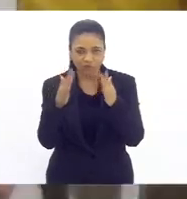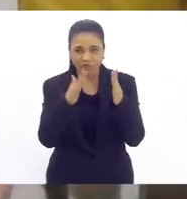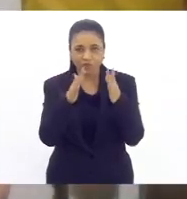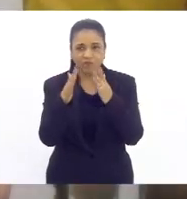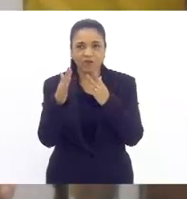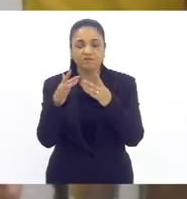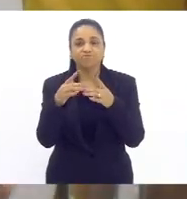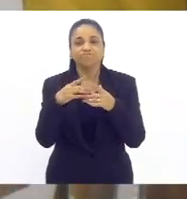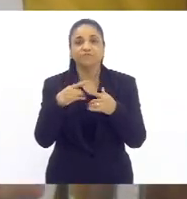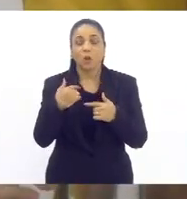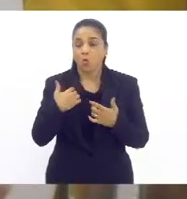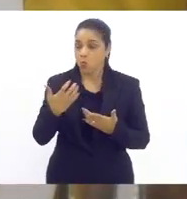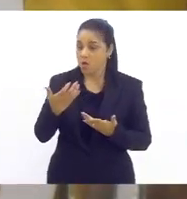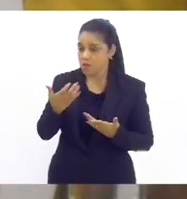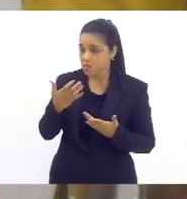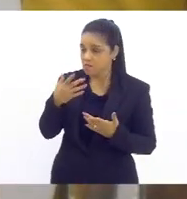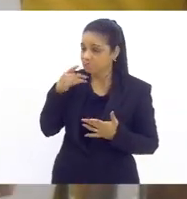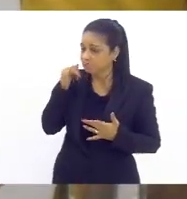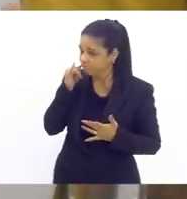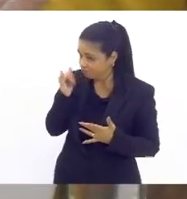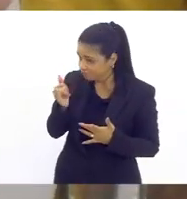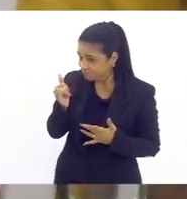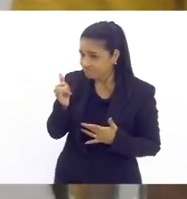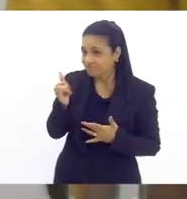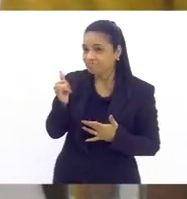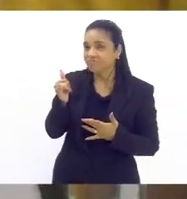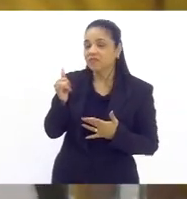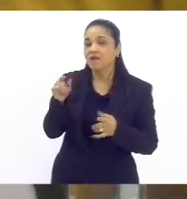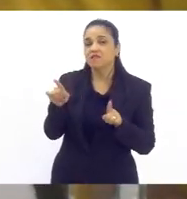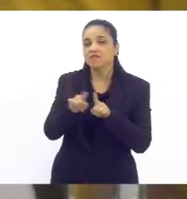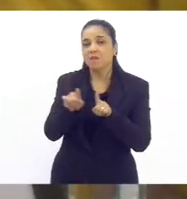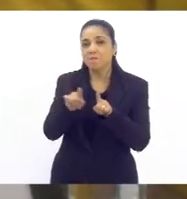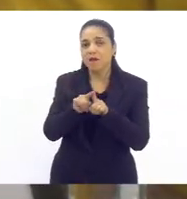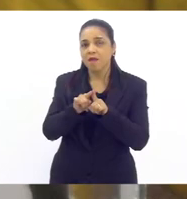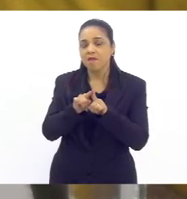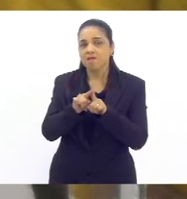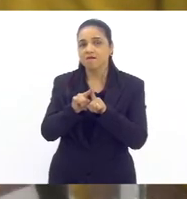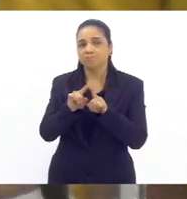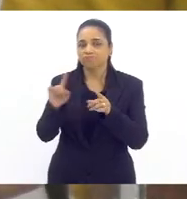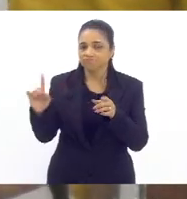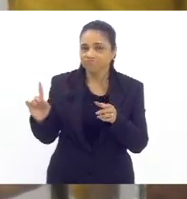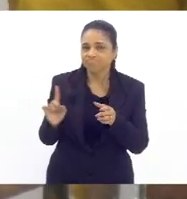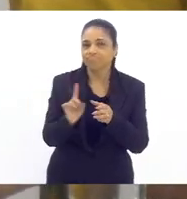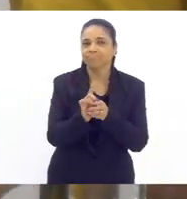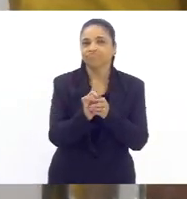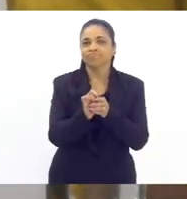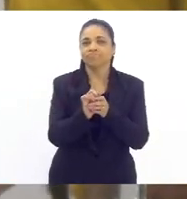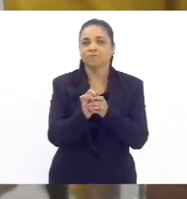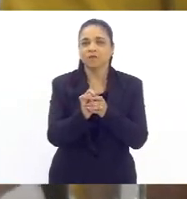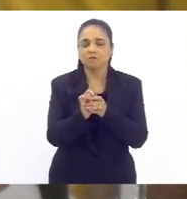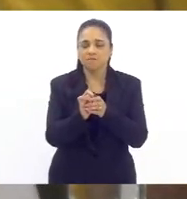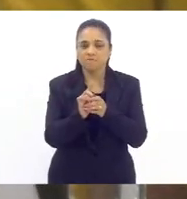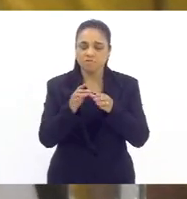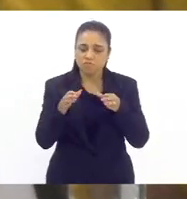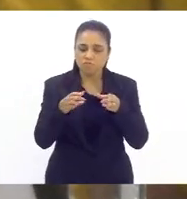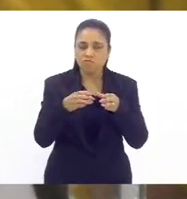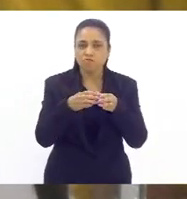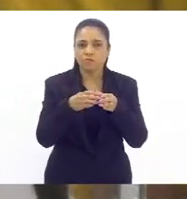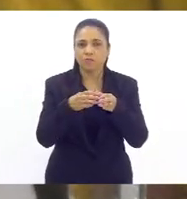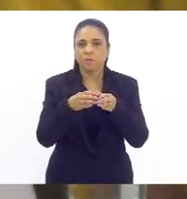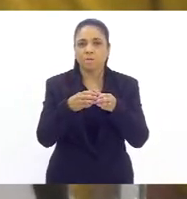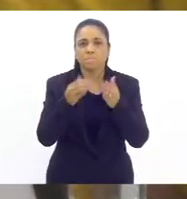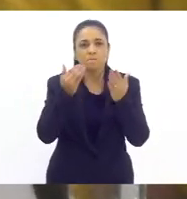Queria só dizer que a gente também faz parte da Como você sabe da frente pela reforma psiquiátrica e por uma política